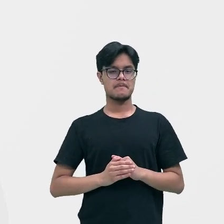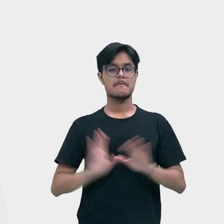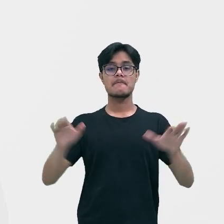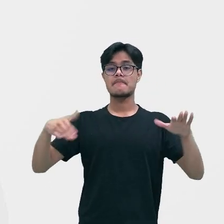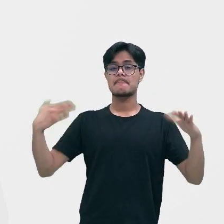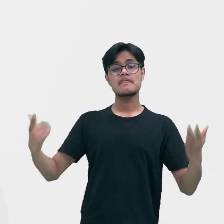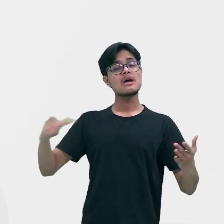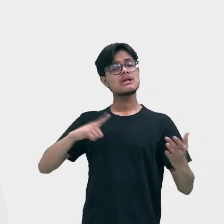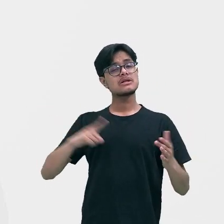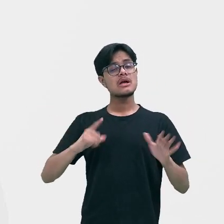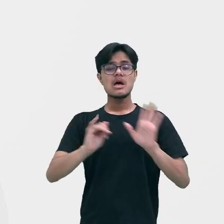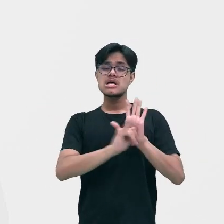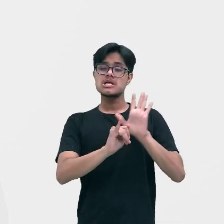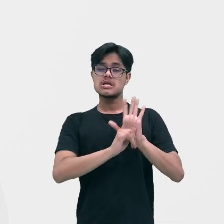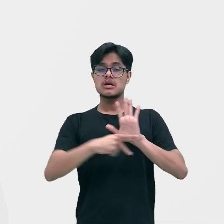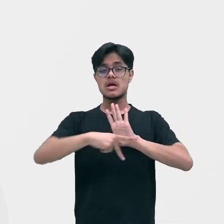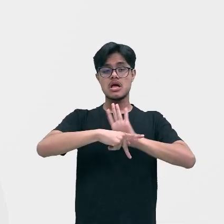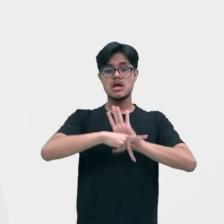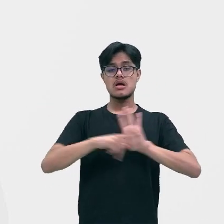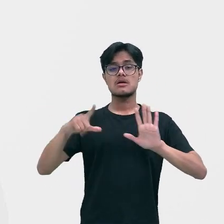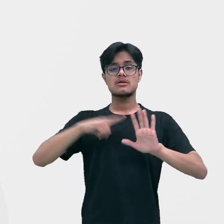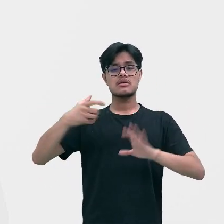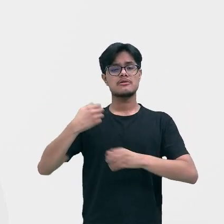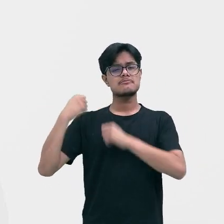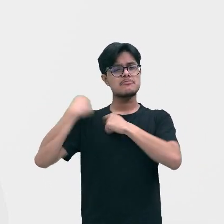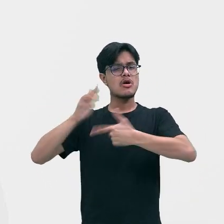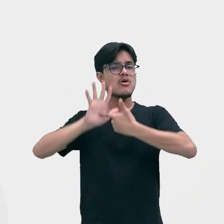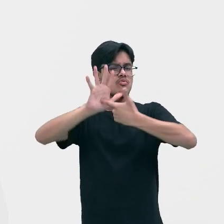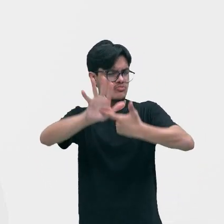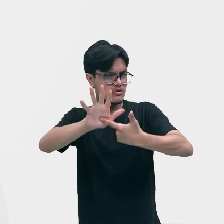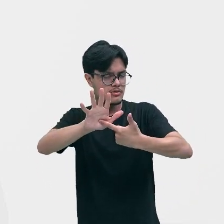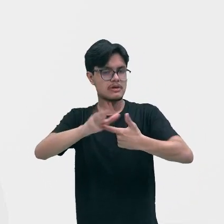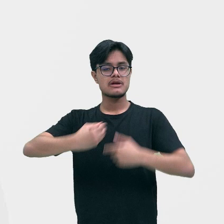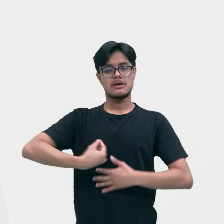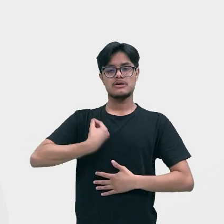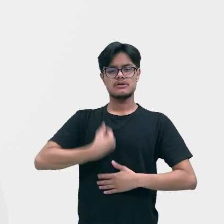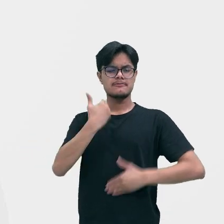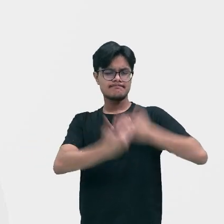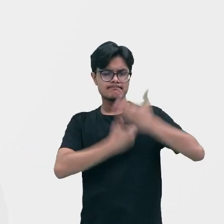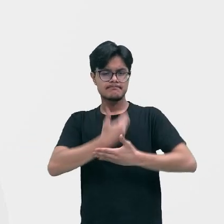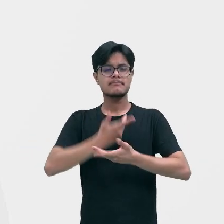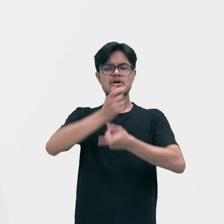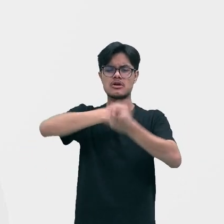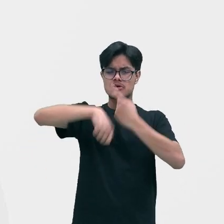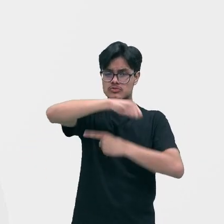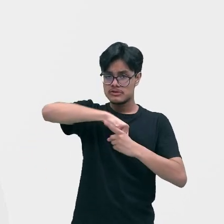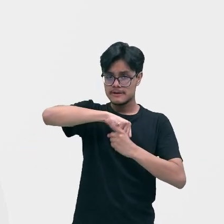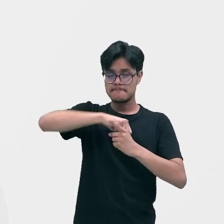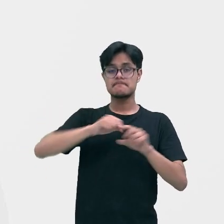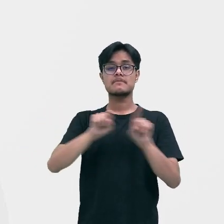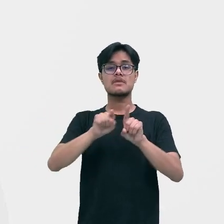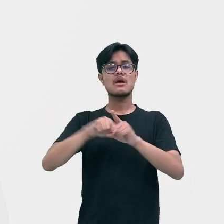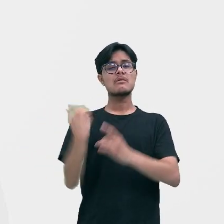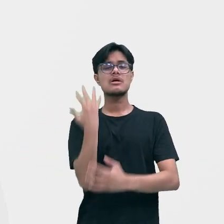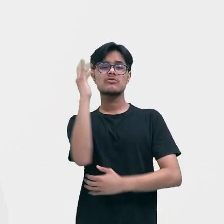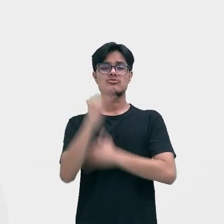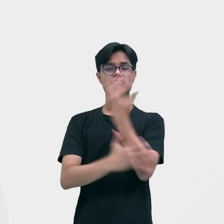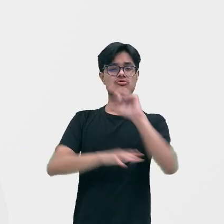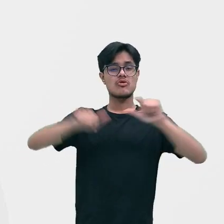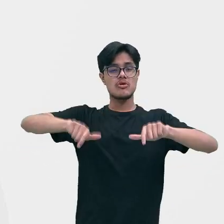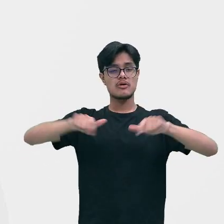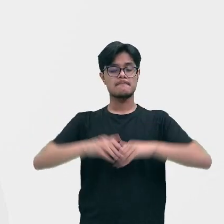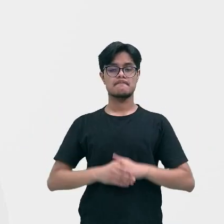sua identidade reproduzindo historicamente seu modo de vida, de produzir e existir sociocultural e ambientalmente. Então,